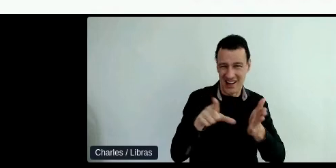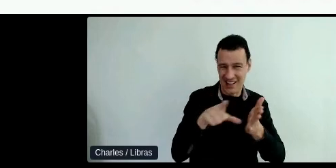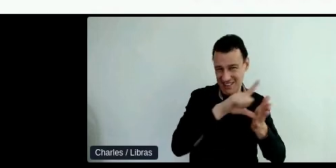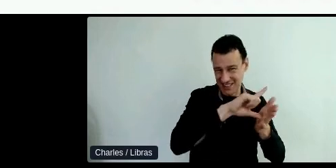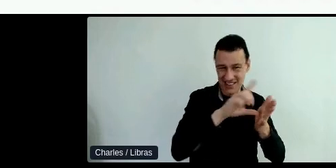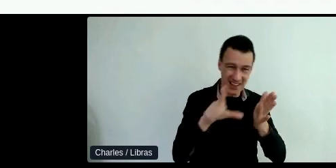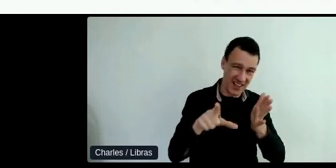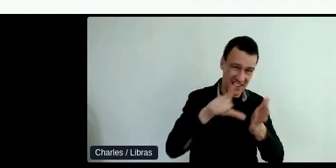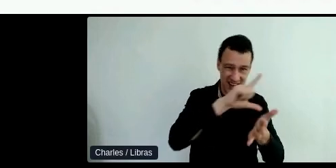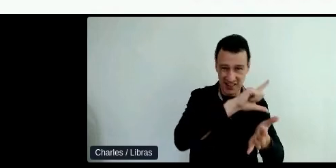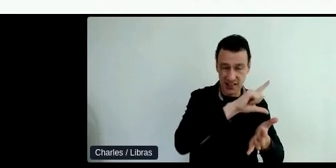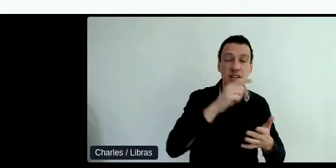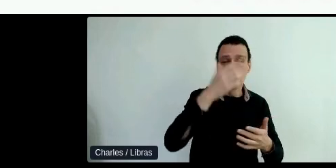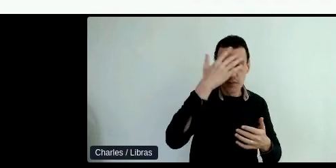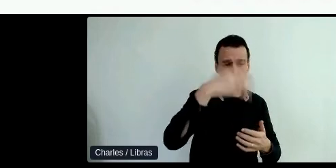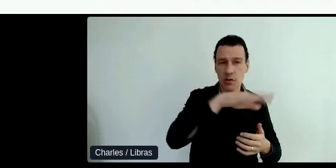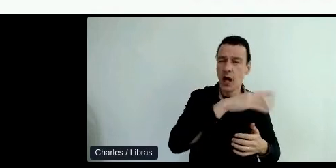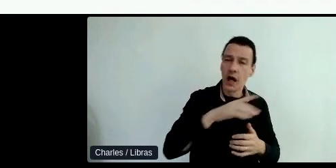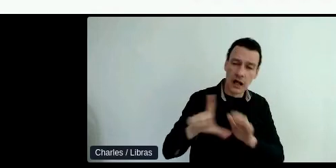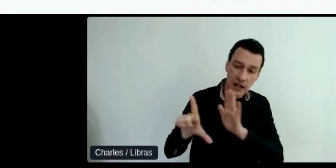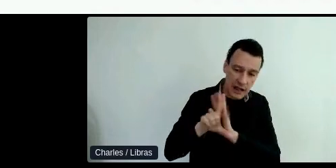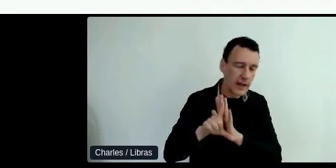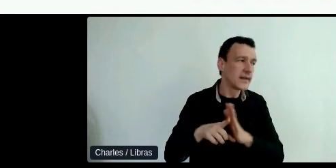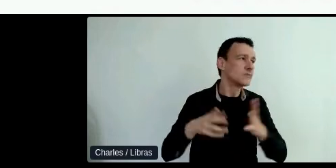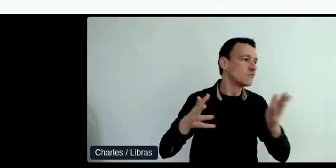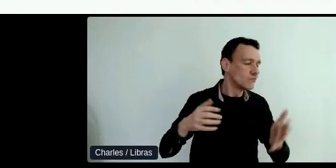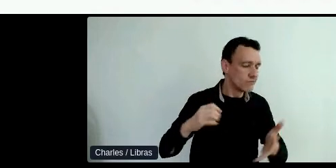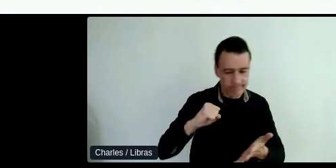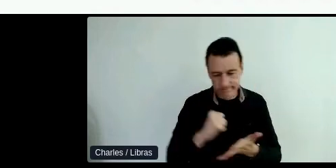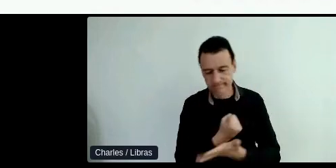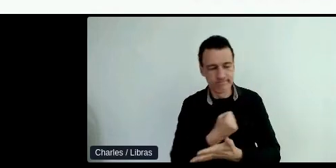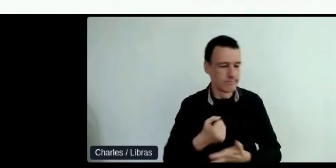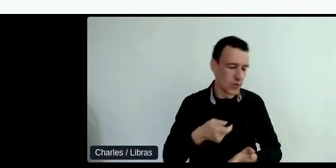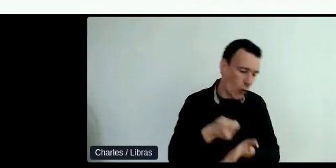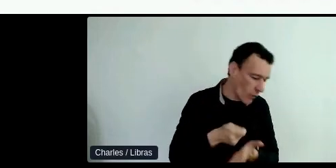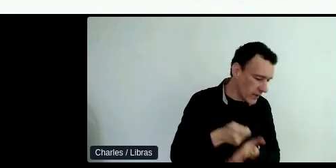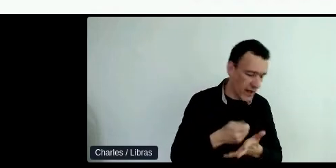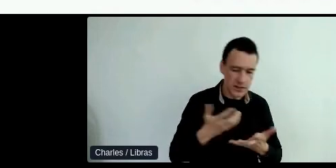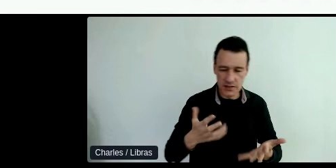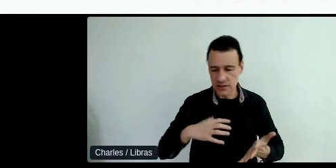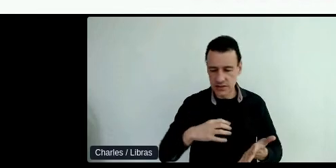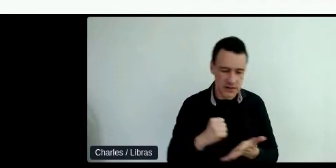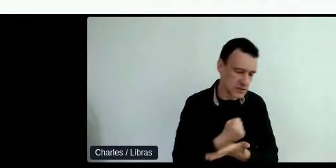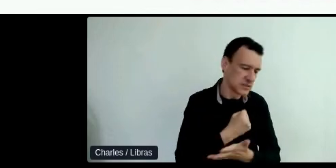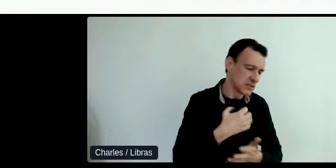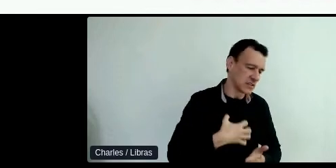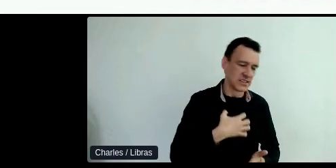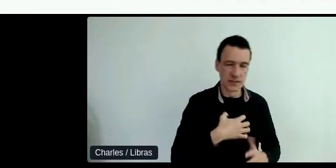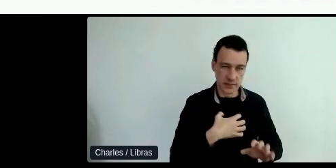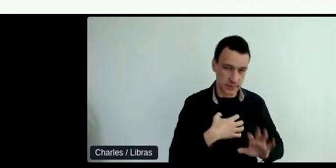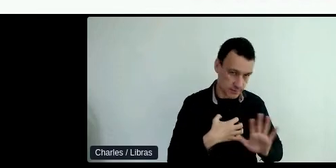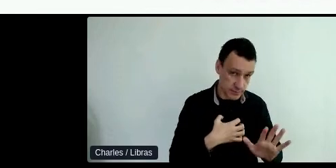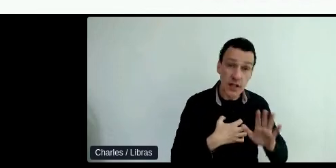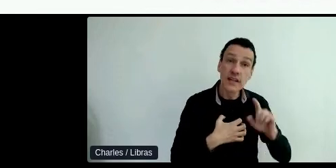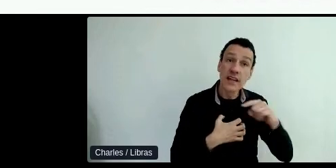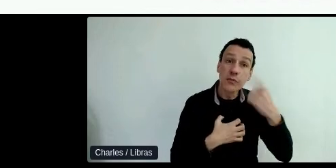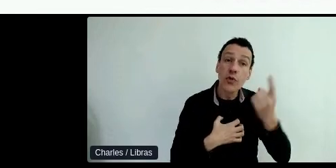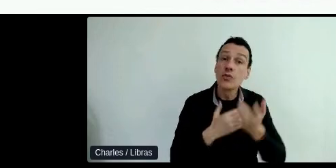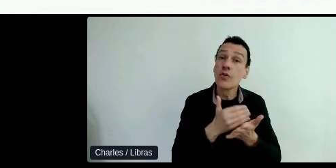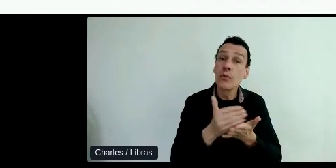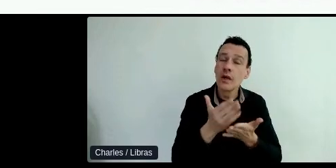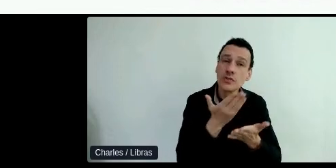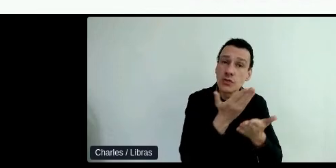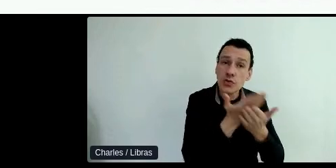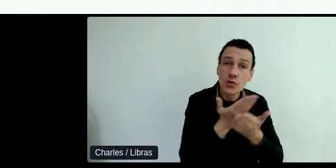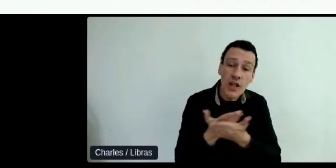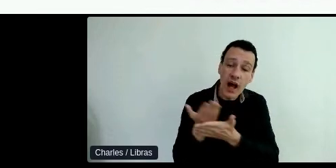a falar, puxa vida, eu preciso atender esse monte de gente, eu preciso ter uma gratidão aqui